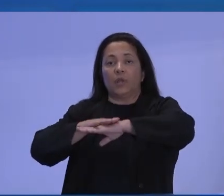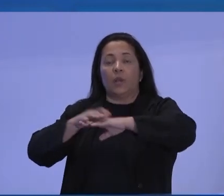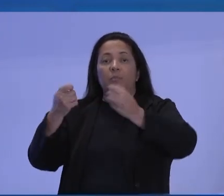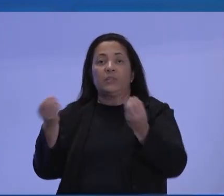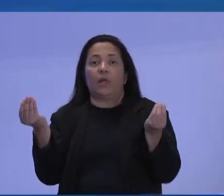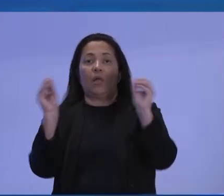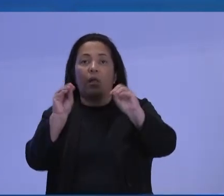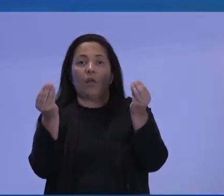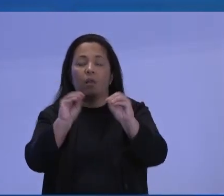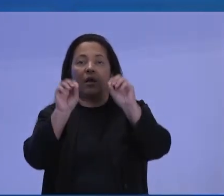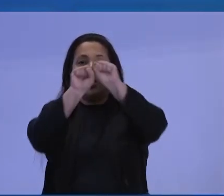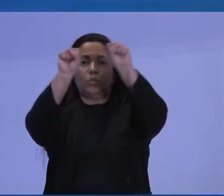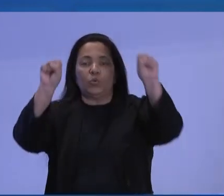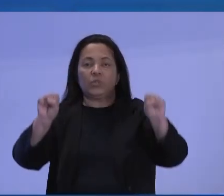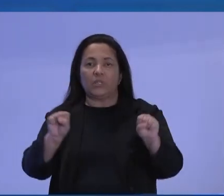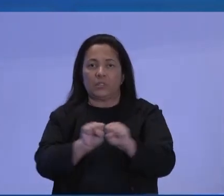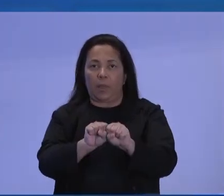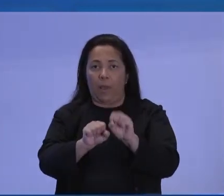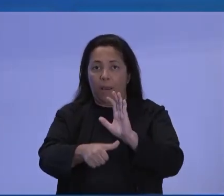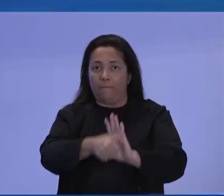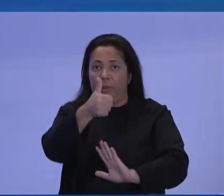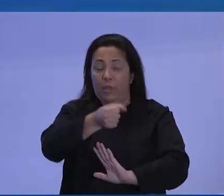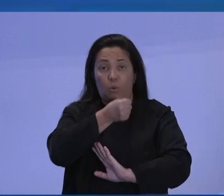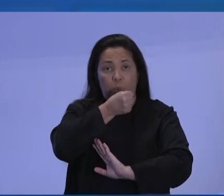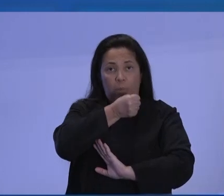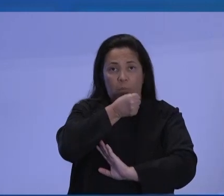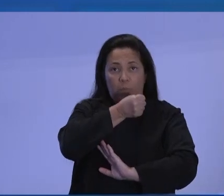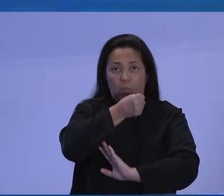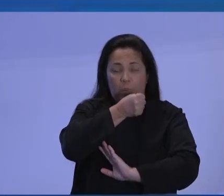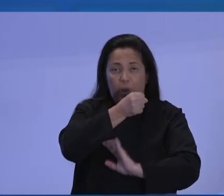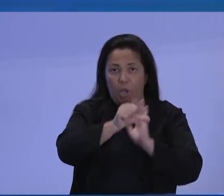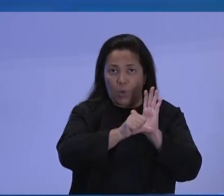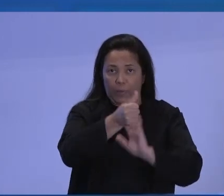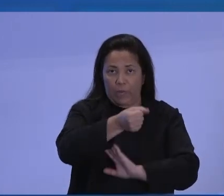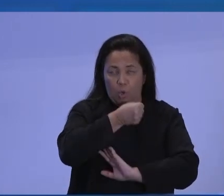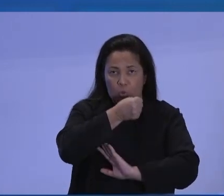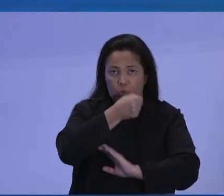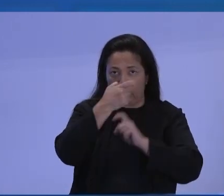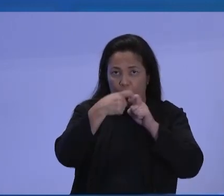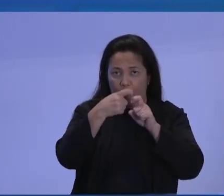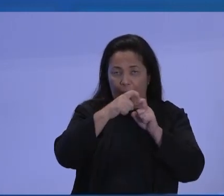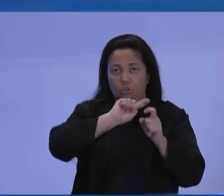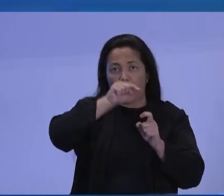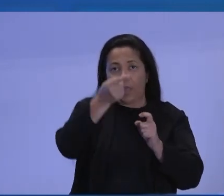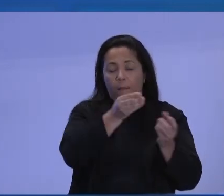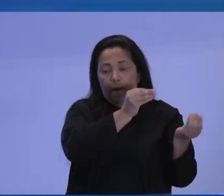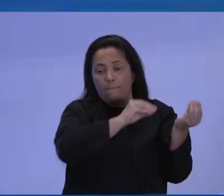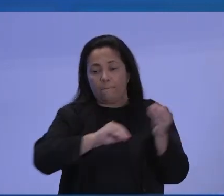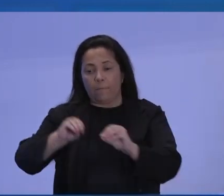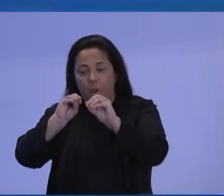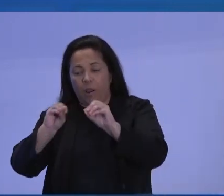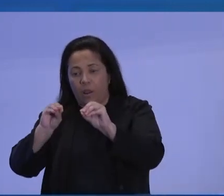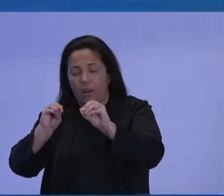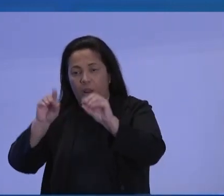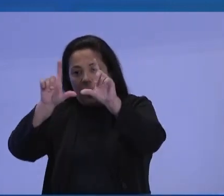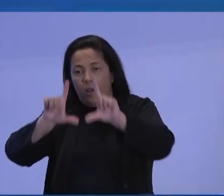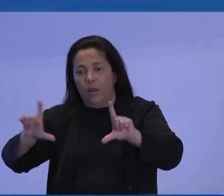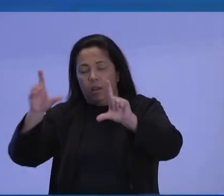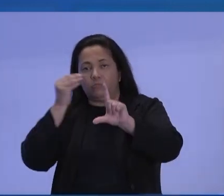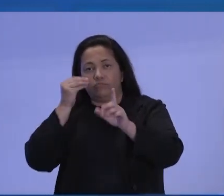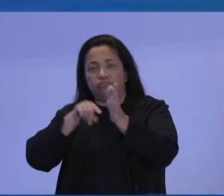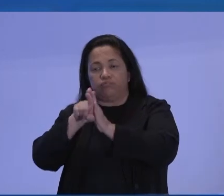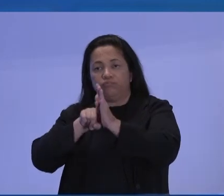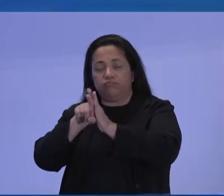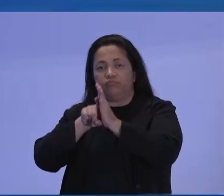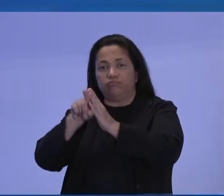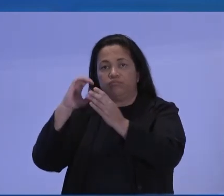com o código consulta em hanseníase. Todos esses níveis de atendimento e encaminhamentos estão dispostos